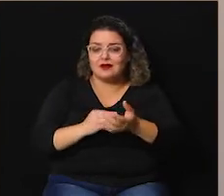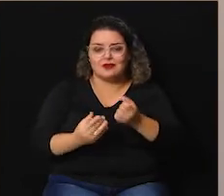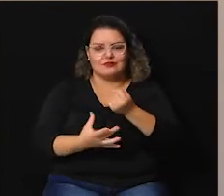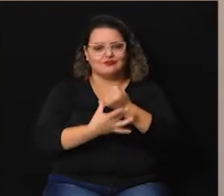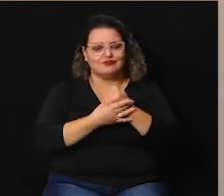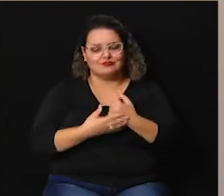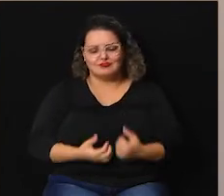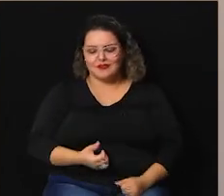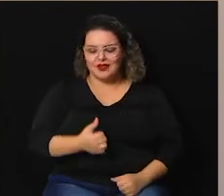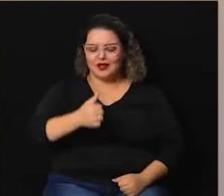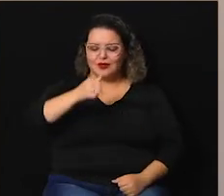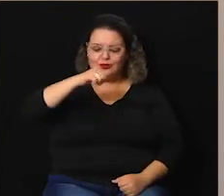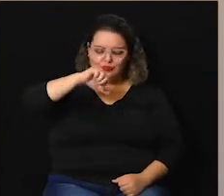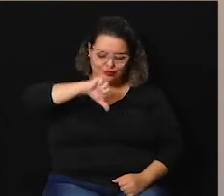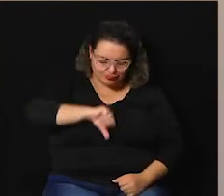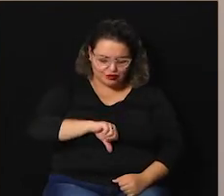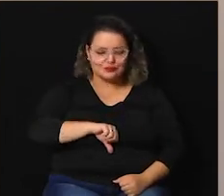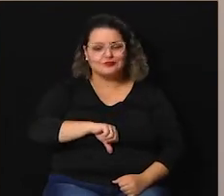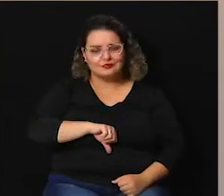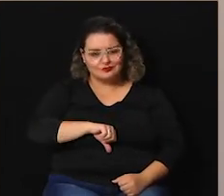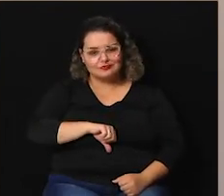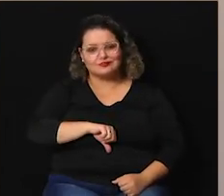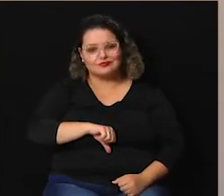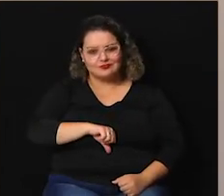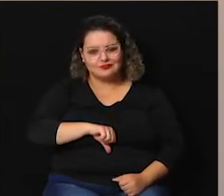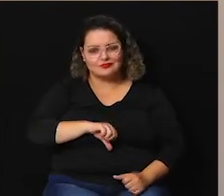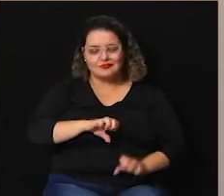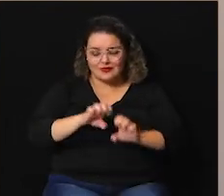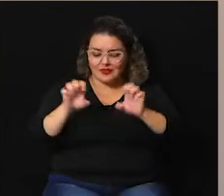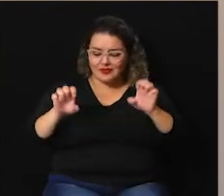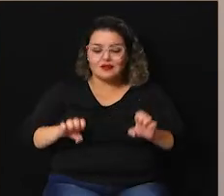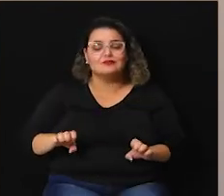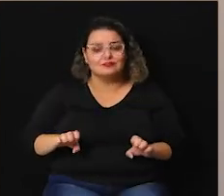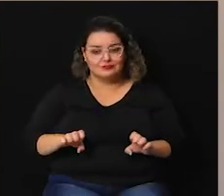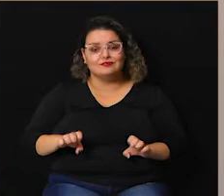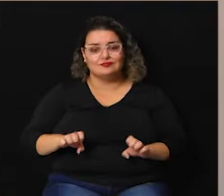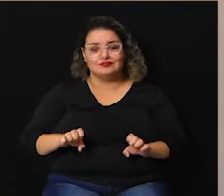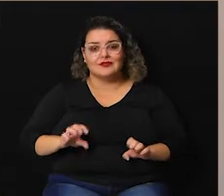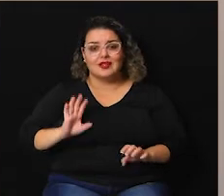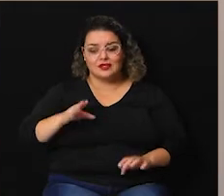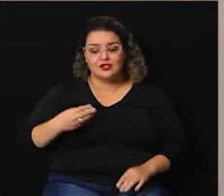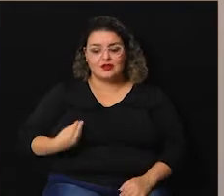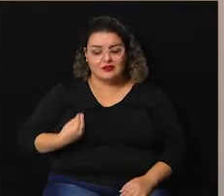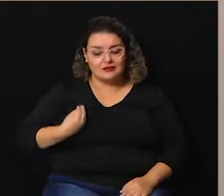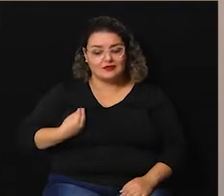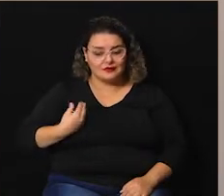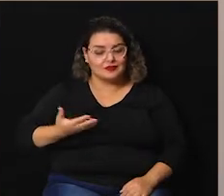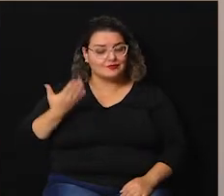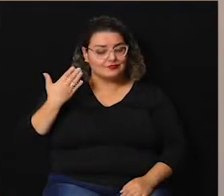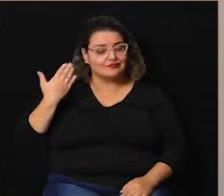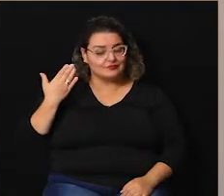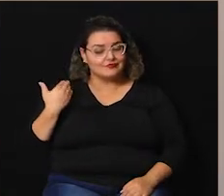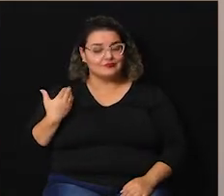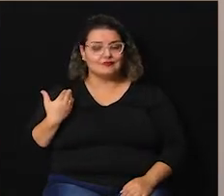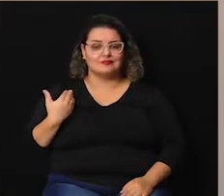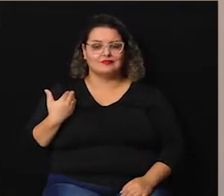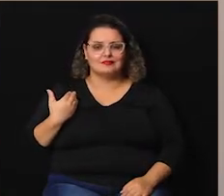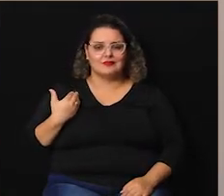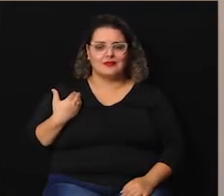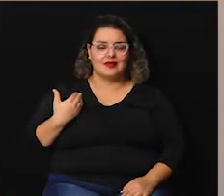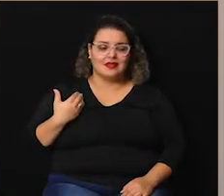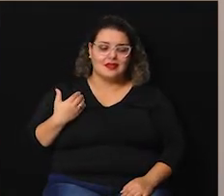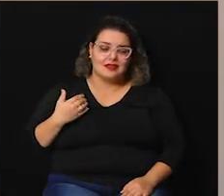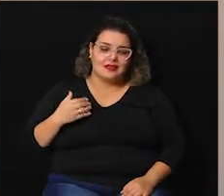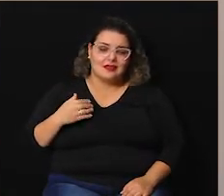essa baixa confiança, essas estruturas de personalidade que já haviam no passado e que até podem ter deixado a pessoa